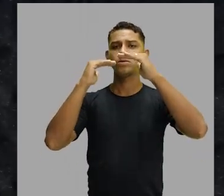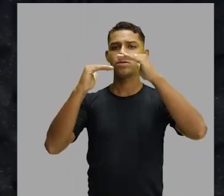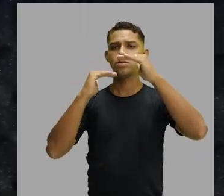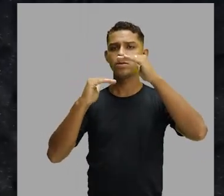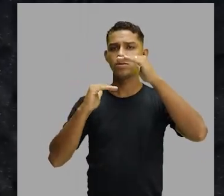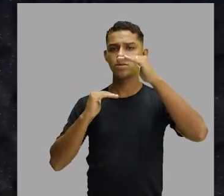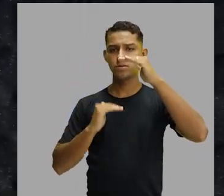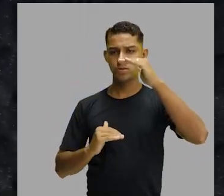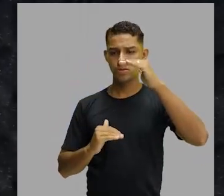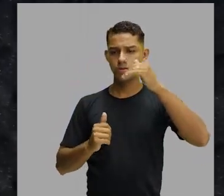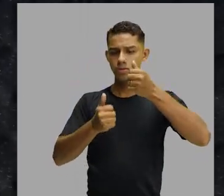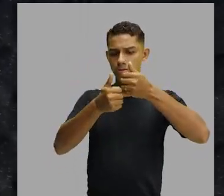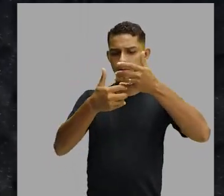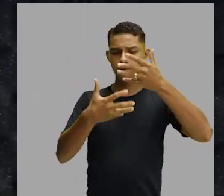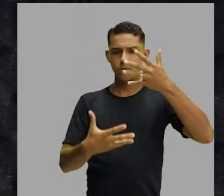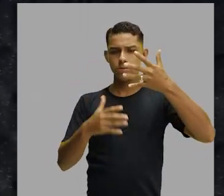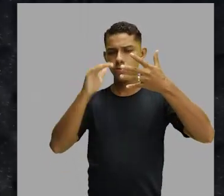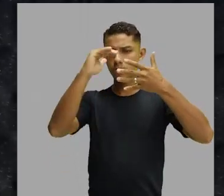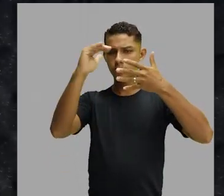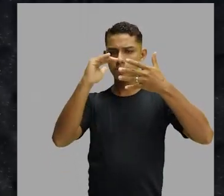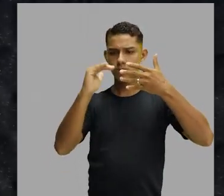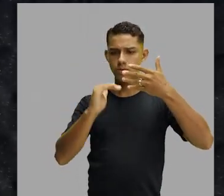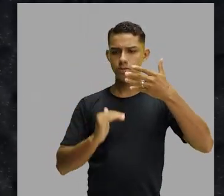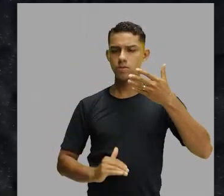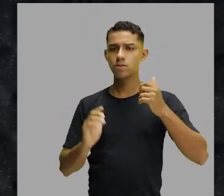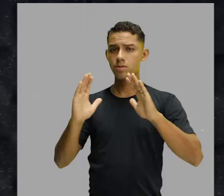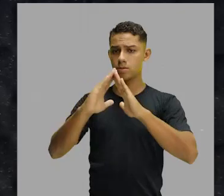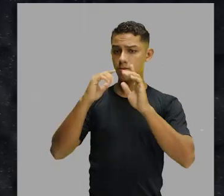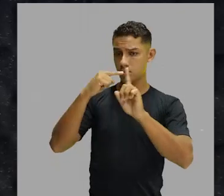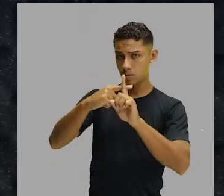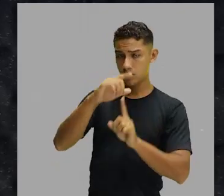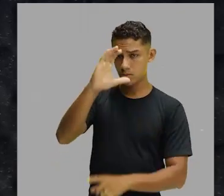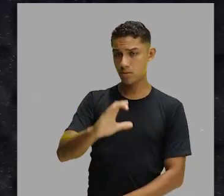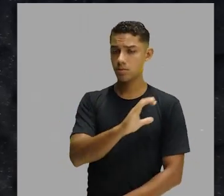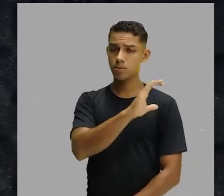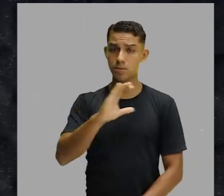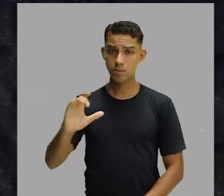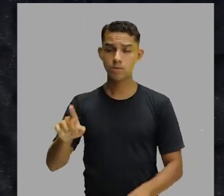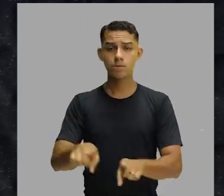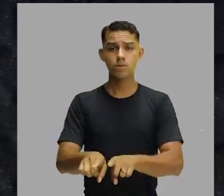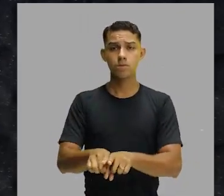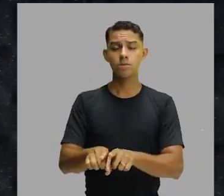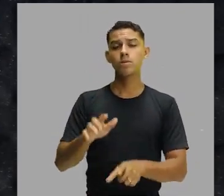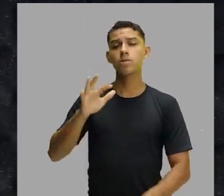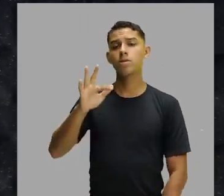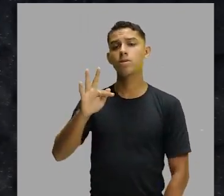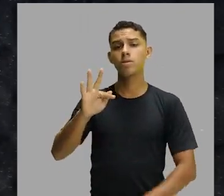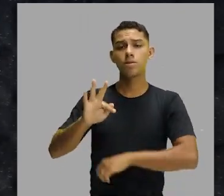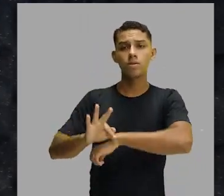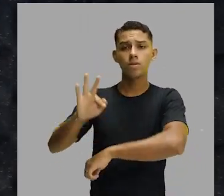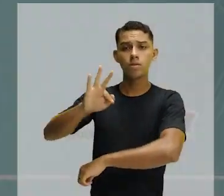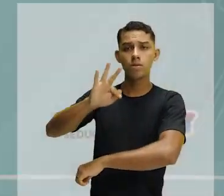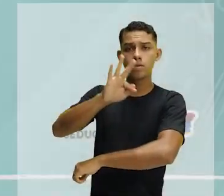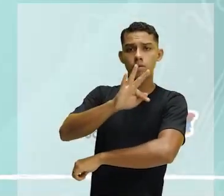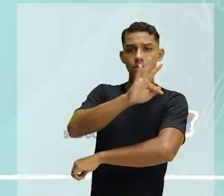Igreja Católica, que era a grande senhora feudal e comandava tudo, inclusive o conhecimento. Então, a partir